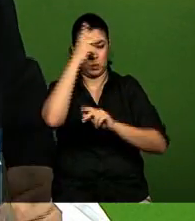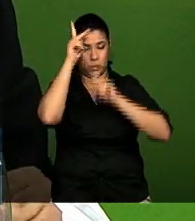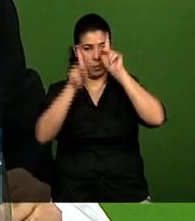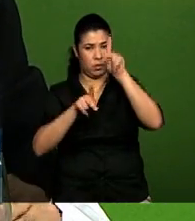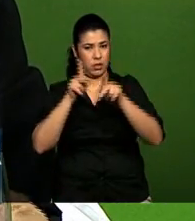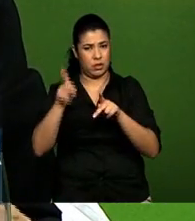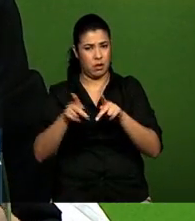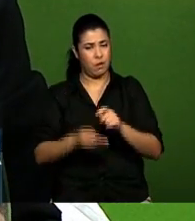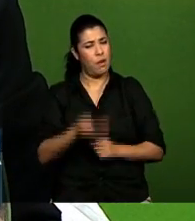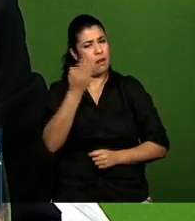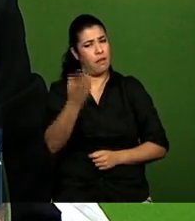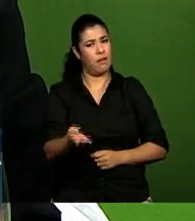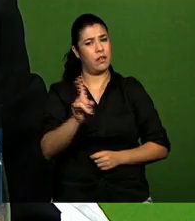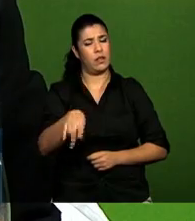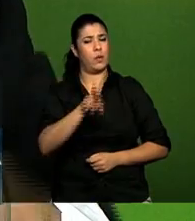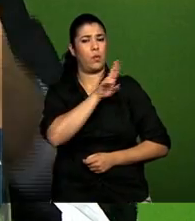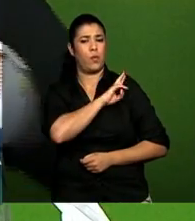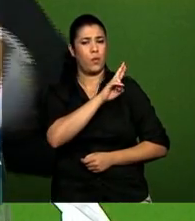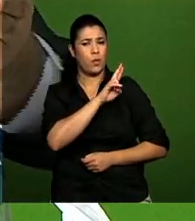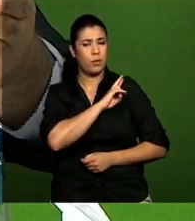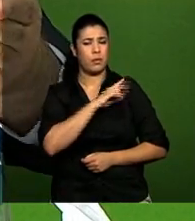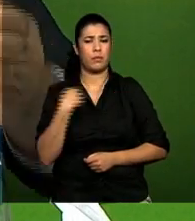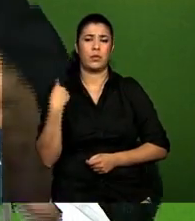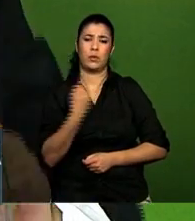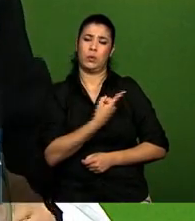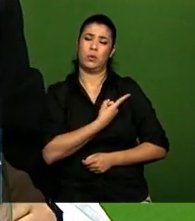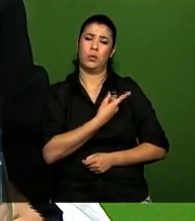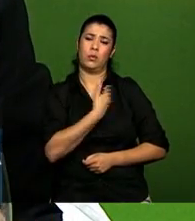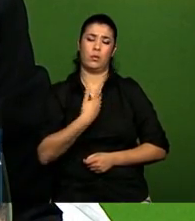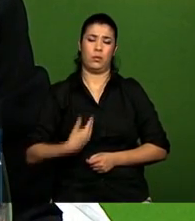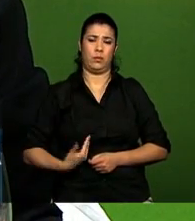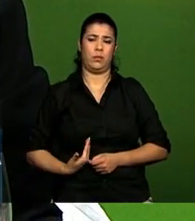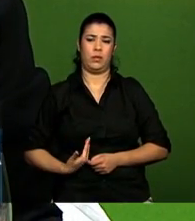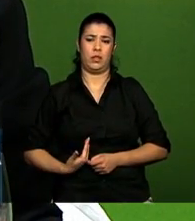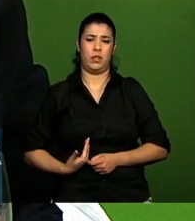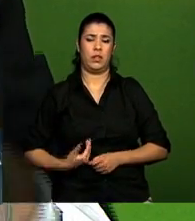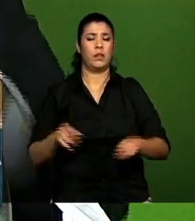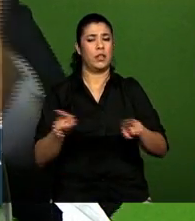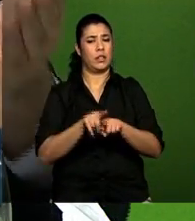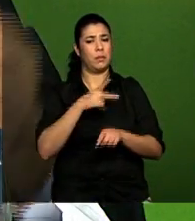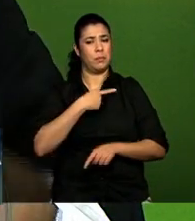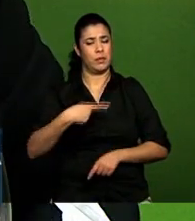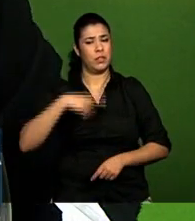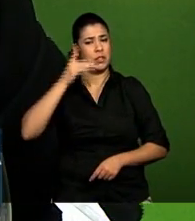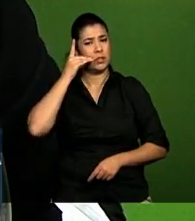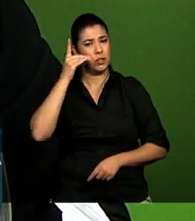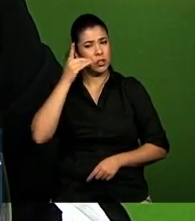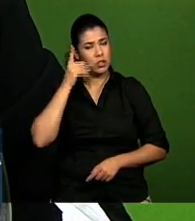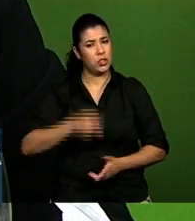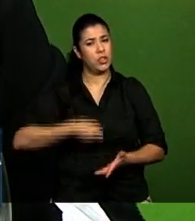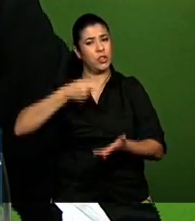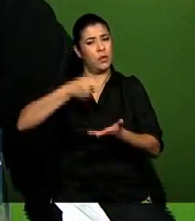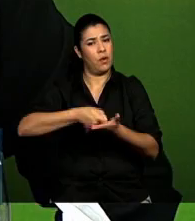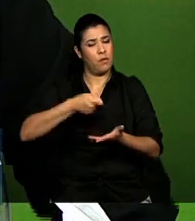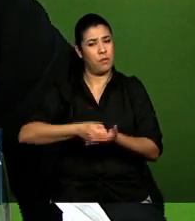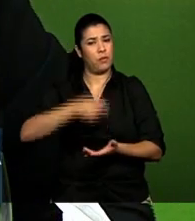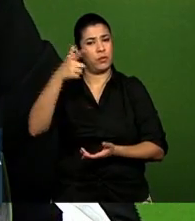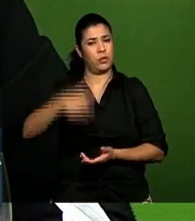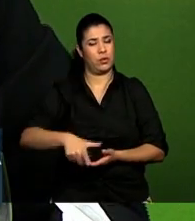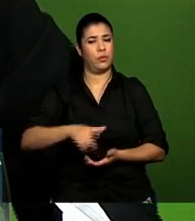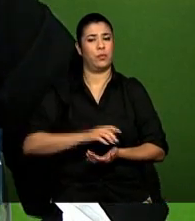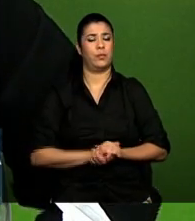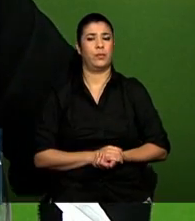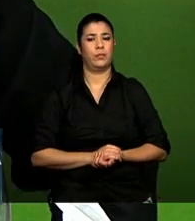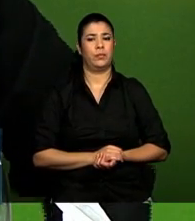agenda que nós estamos comprometidos e esta agenda que a presidenta Dilma russeff reafirmou no seu no seu pronunciamento só